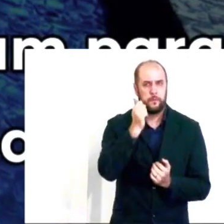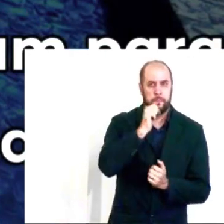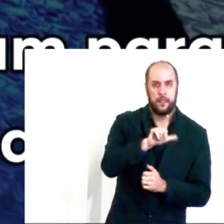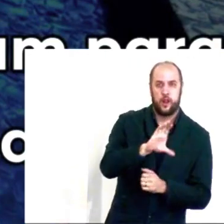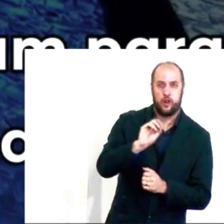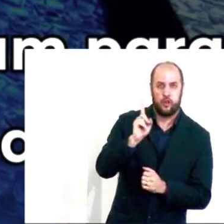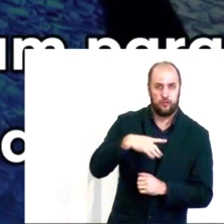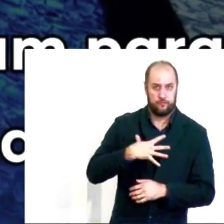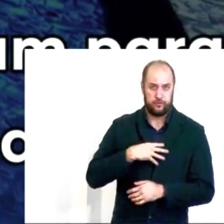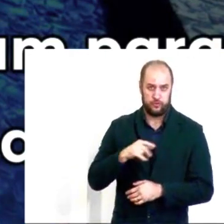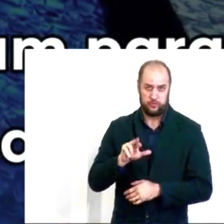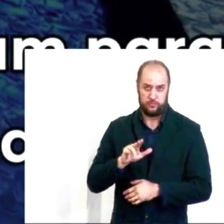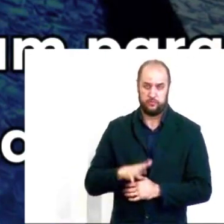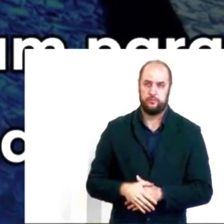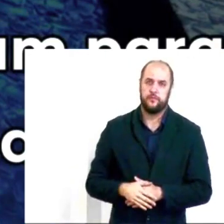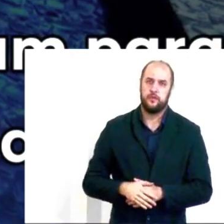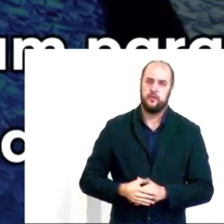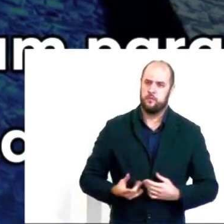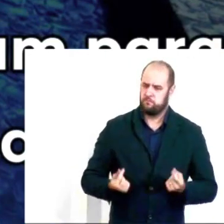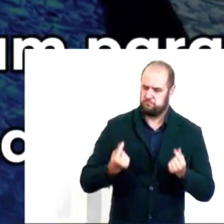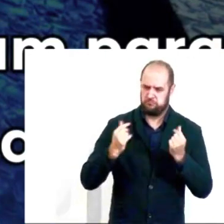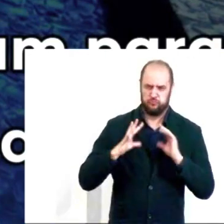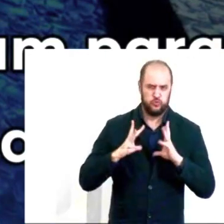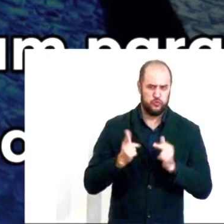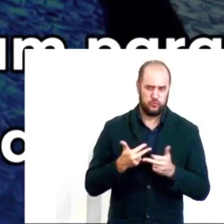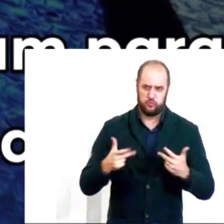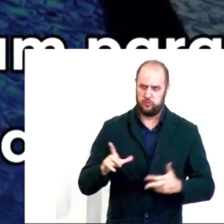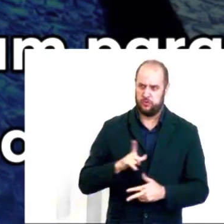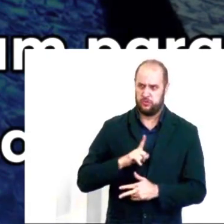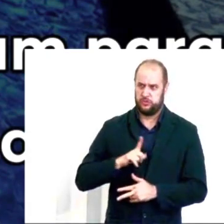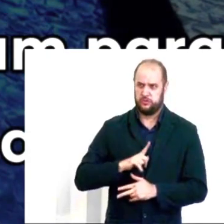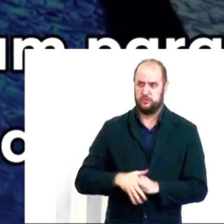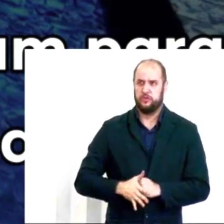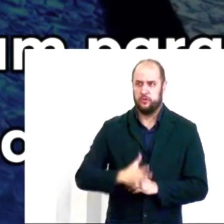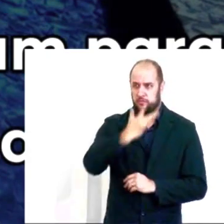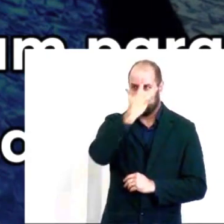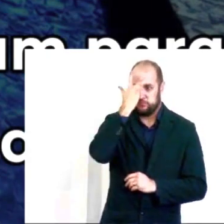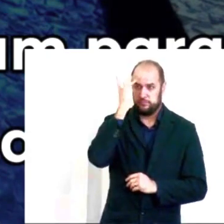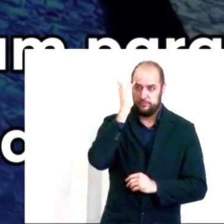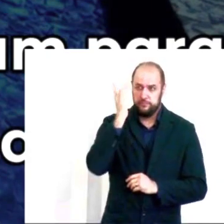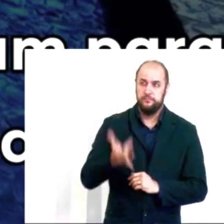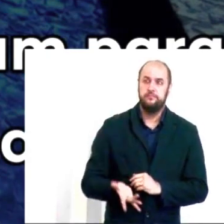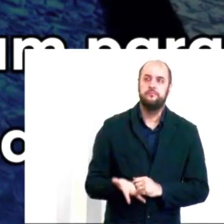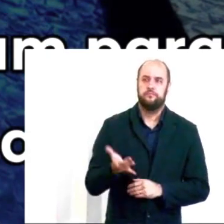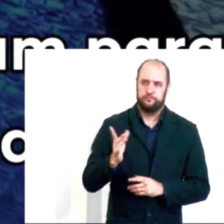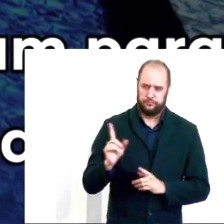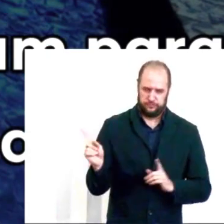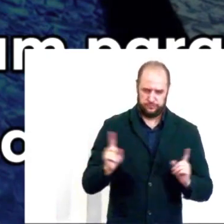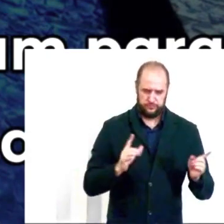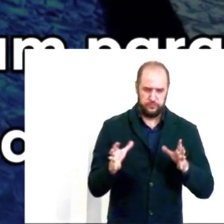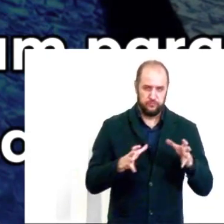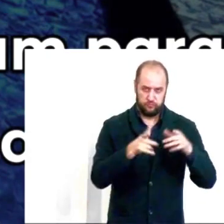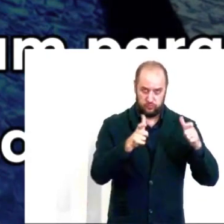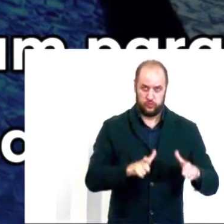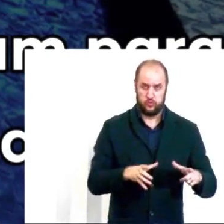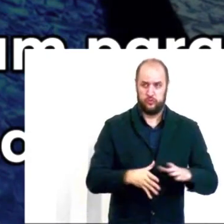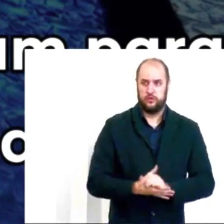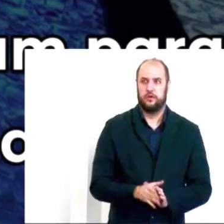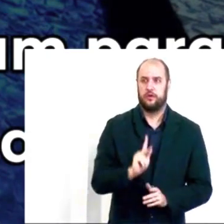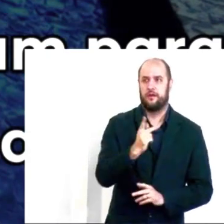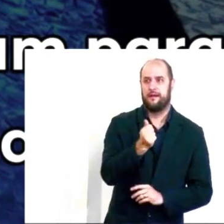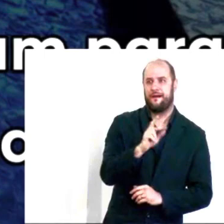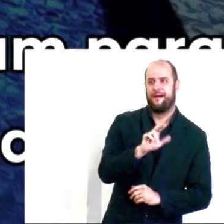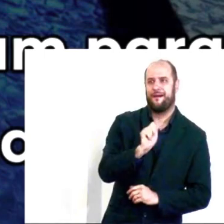de seu irmão, e todos os bens que haviam adquirido, e as pessoas que lhes acresceram em Harã.